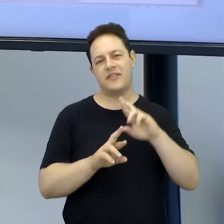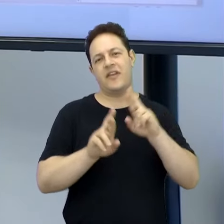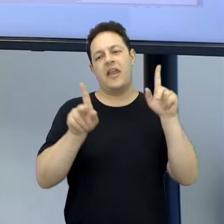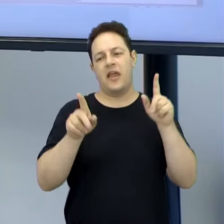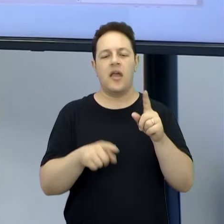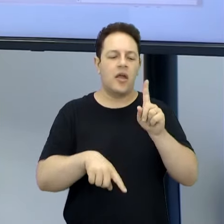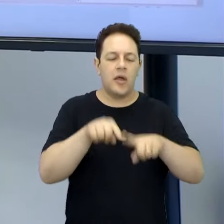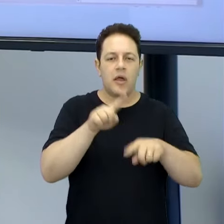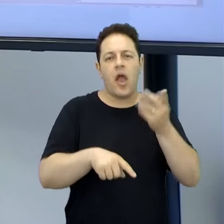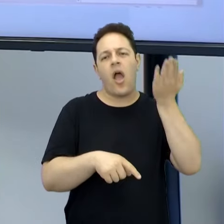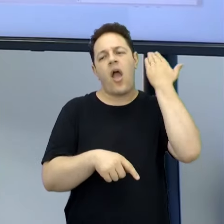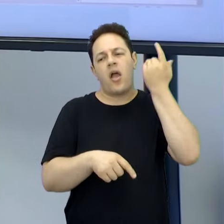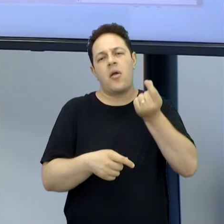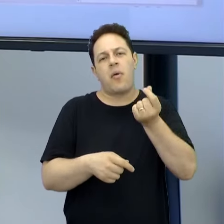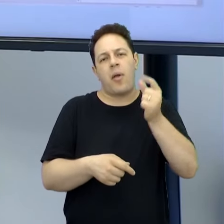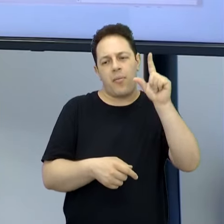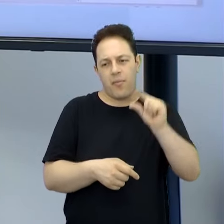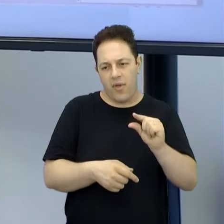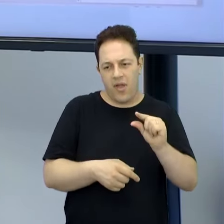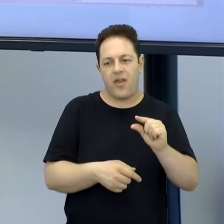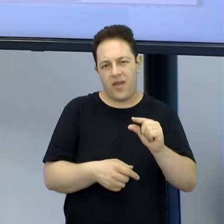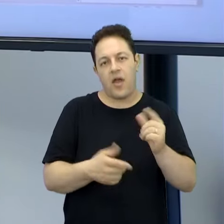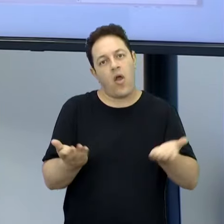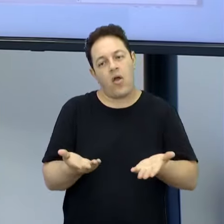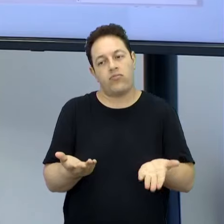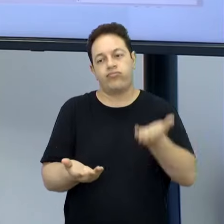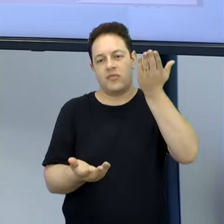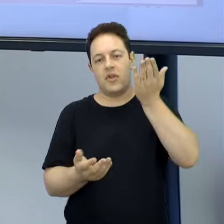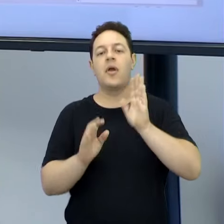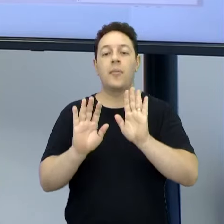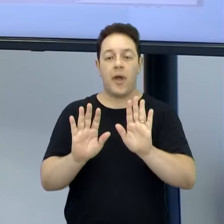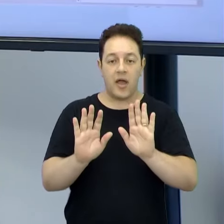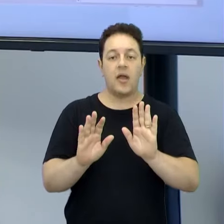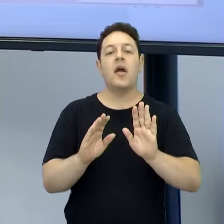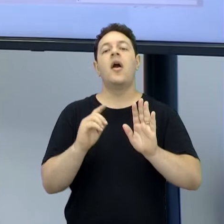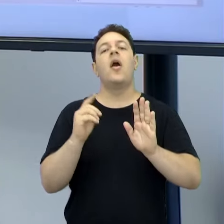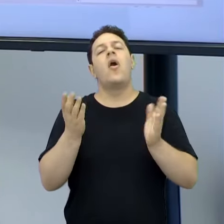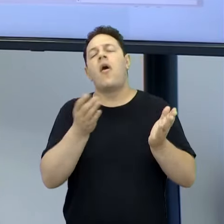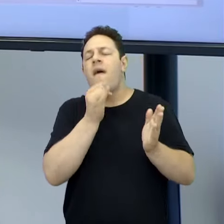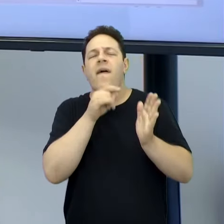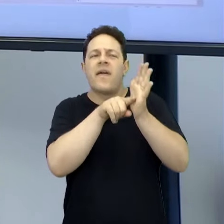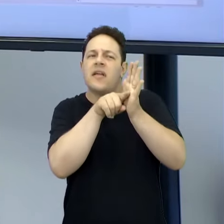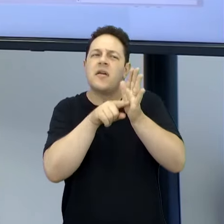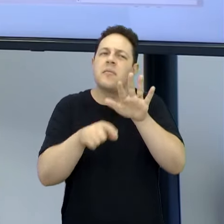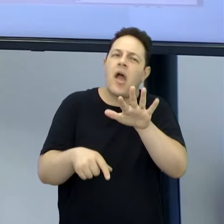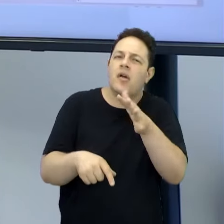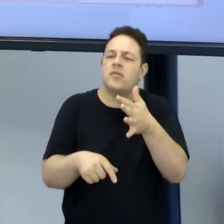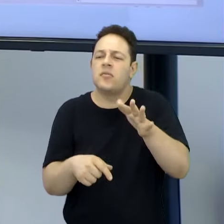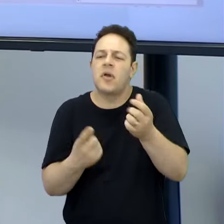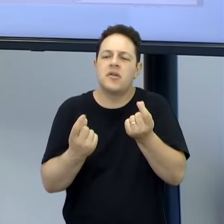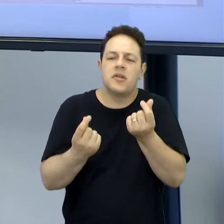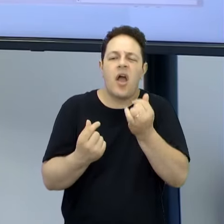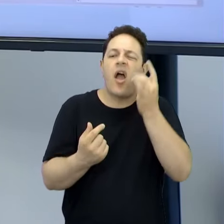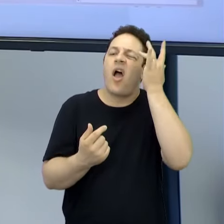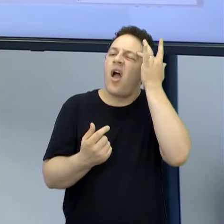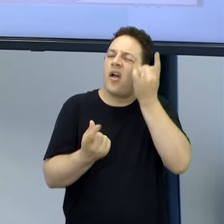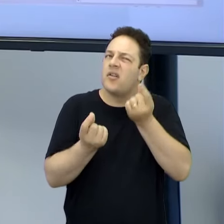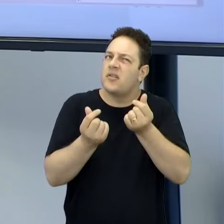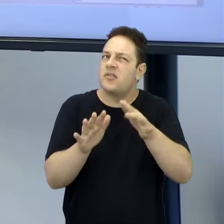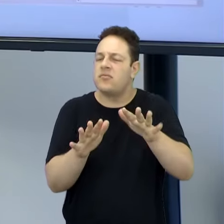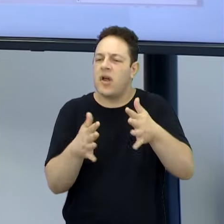produtos custavam outro, a gente não tem como saber e a gente também não fez isso. Então a gente vai tirar aí uma média do que custa hoje, de quanto a gente